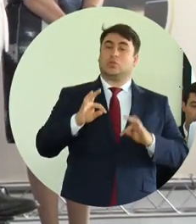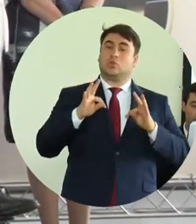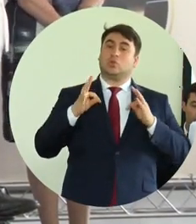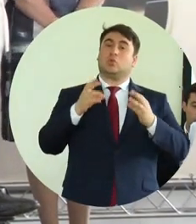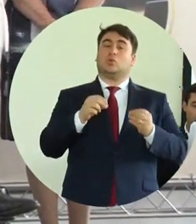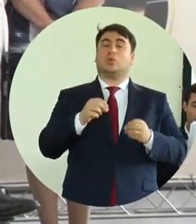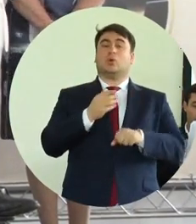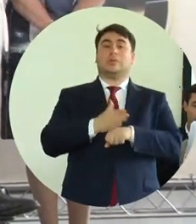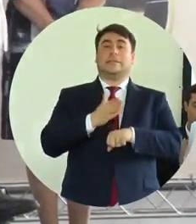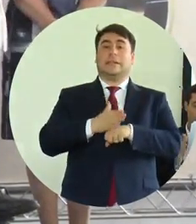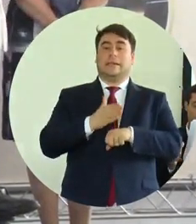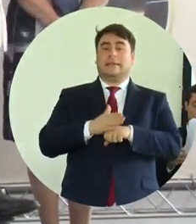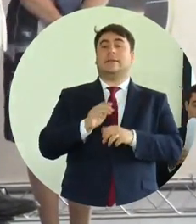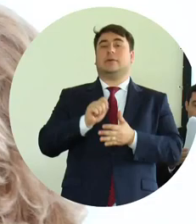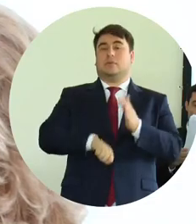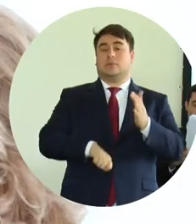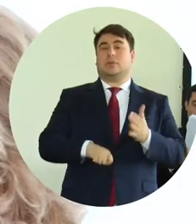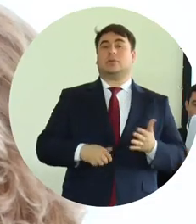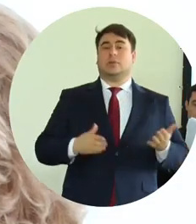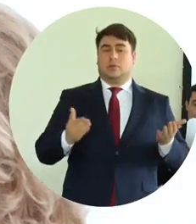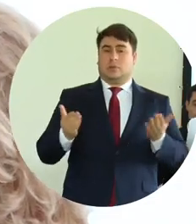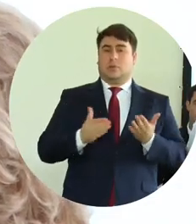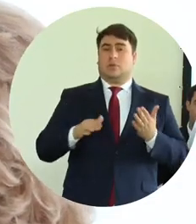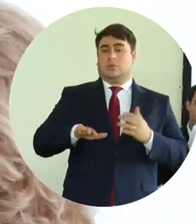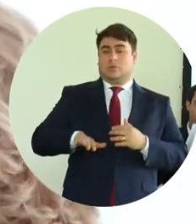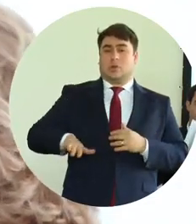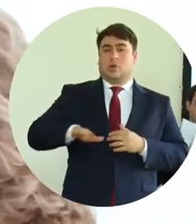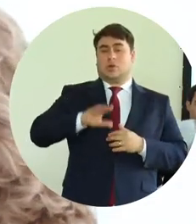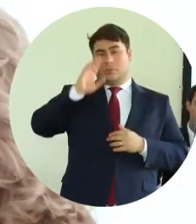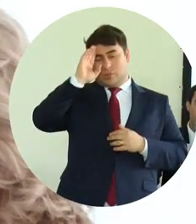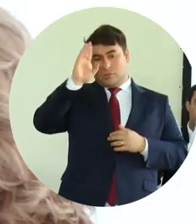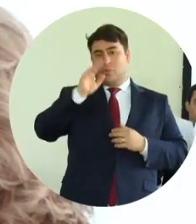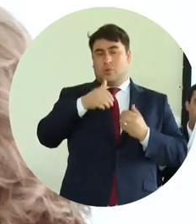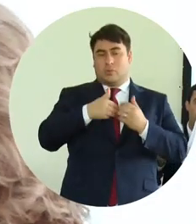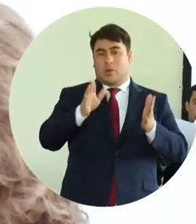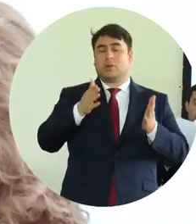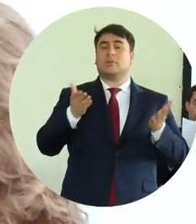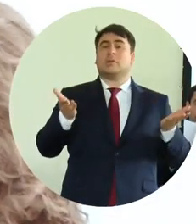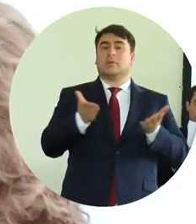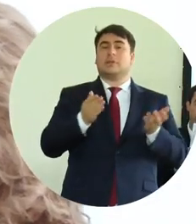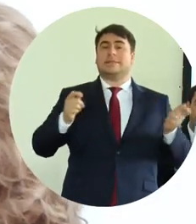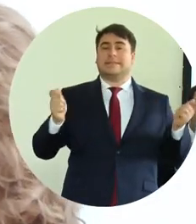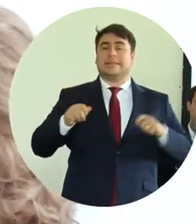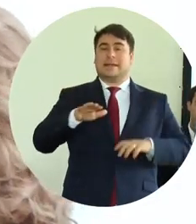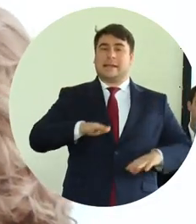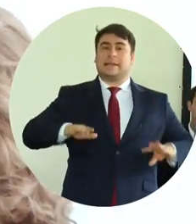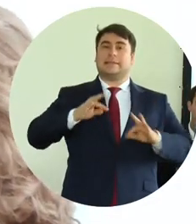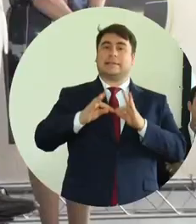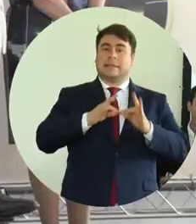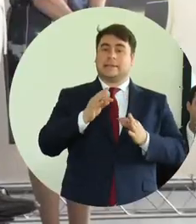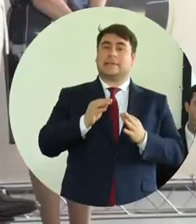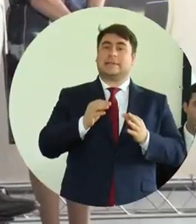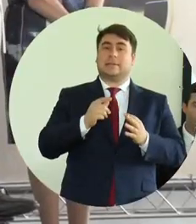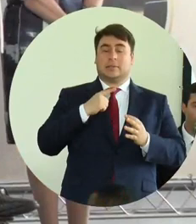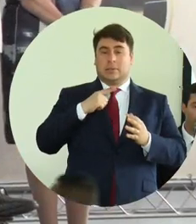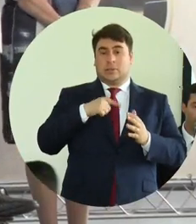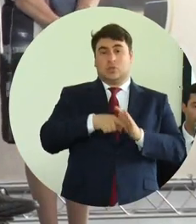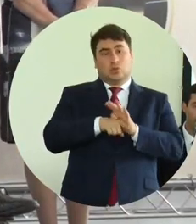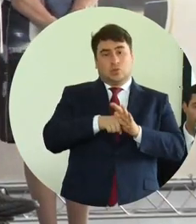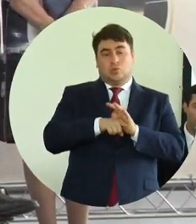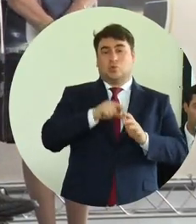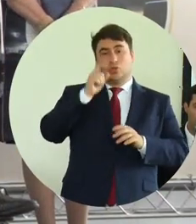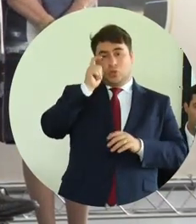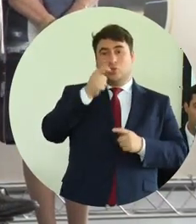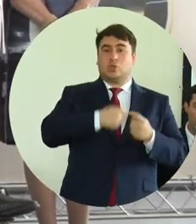de trainees contratados. O cargo é a principal porta de entrada das áreas técnicas de auditoria, consultoria